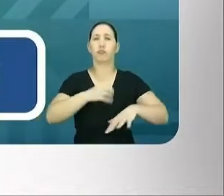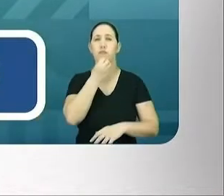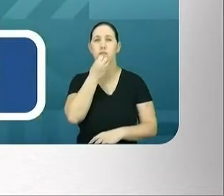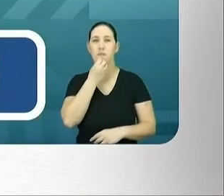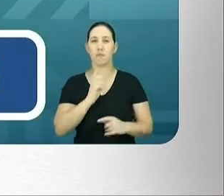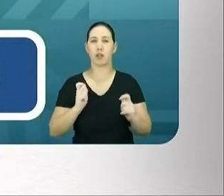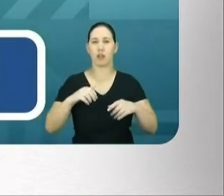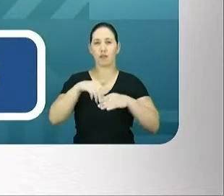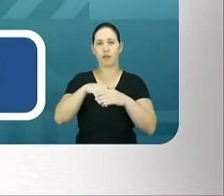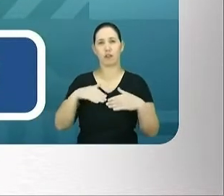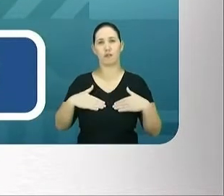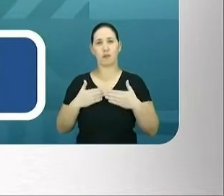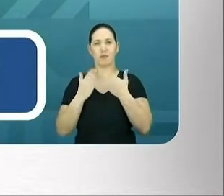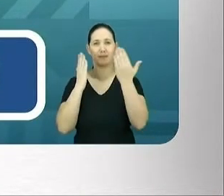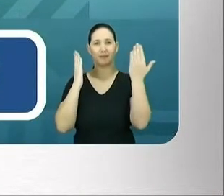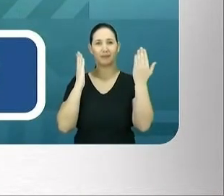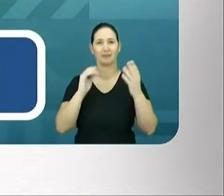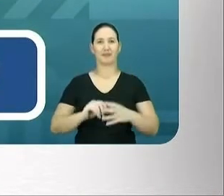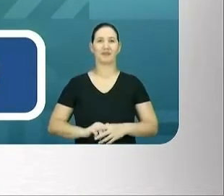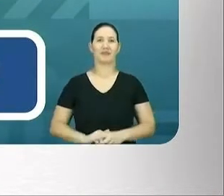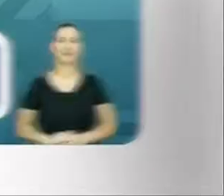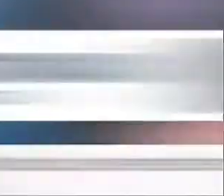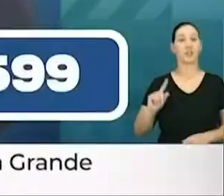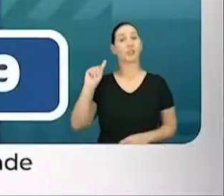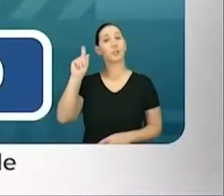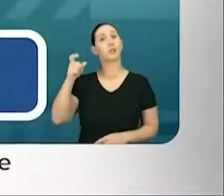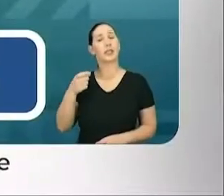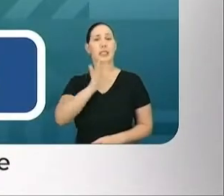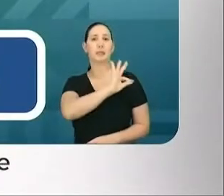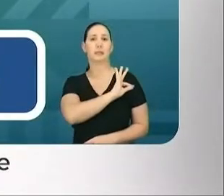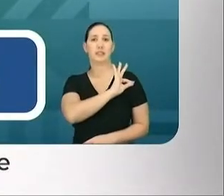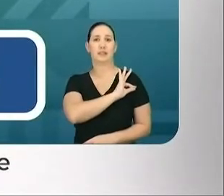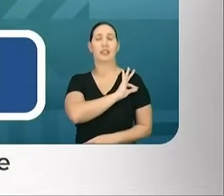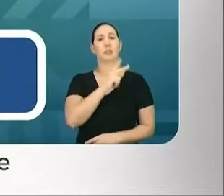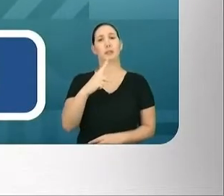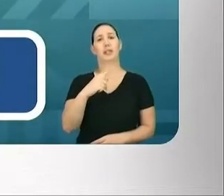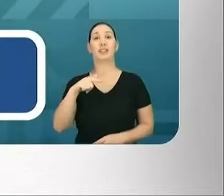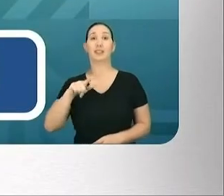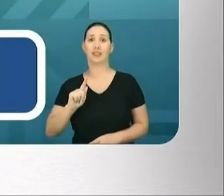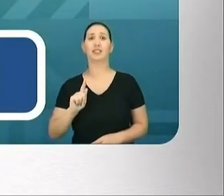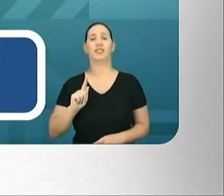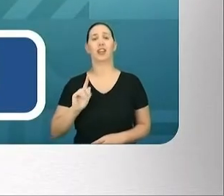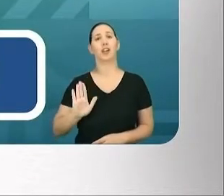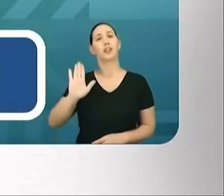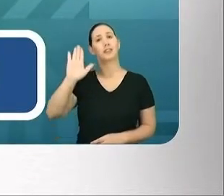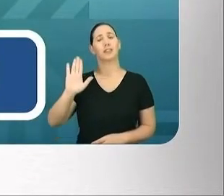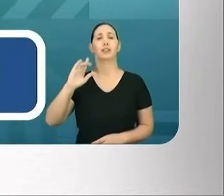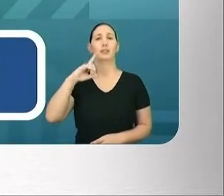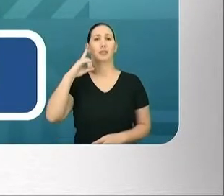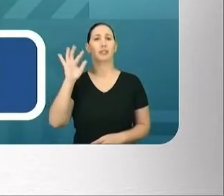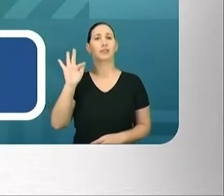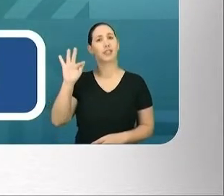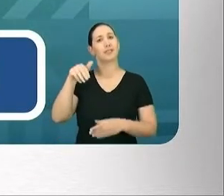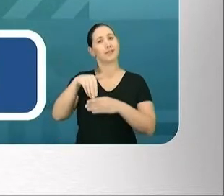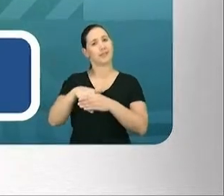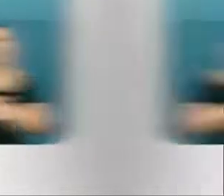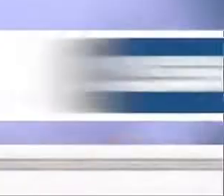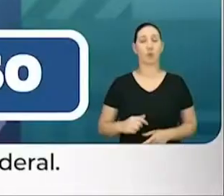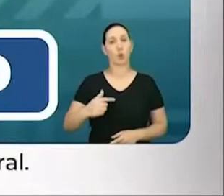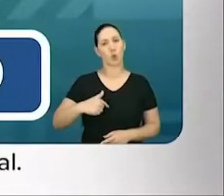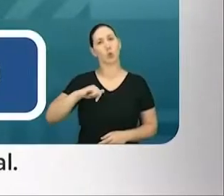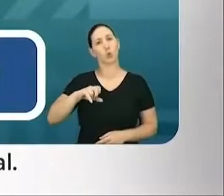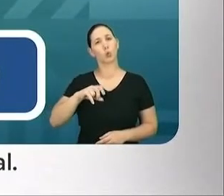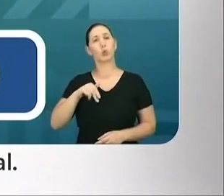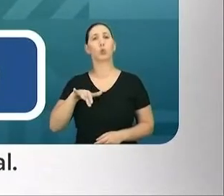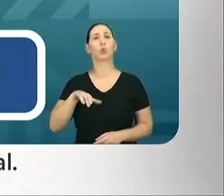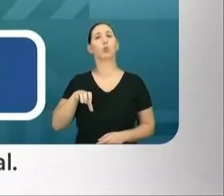comum, peço seu voto. Henrique Mizazes, deputado federal 1536. Alberto Mourão, ex-prefeito Praia Grande, candidato a federal. Vote 1599.